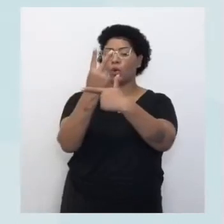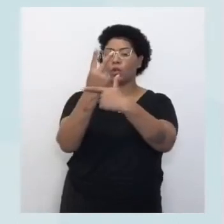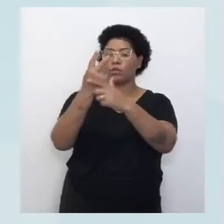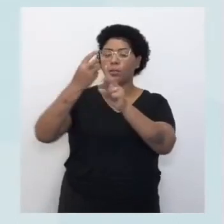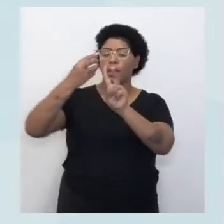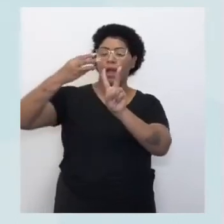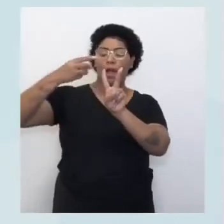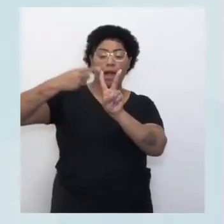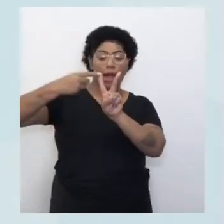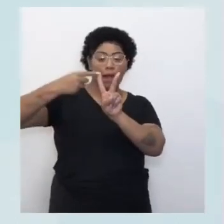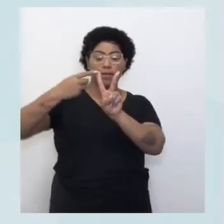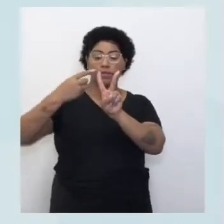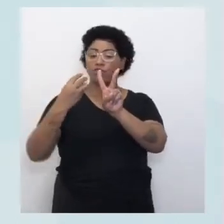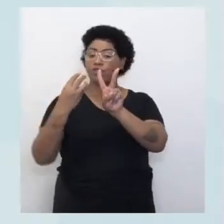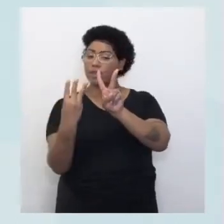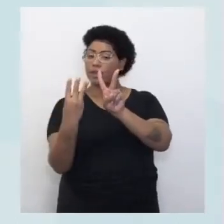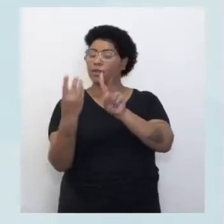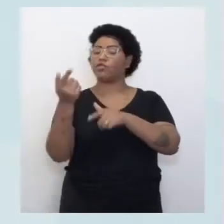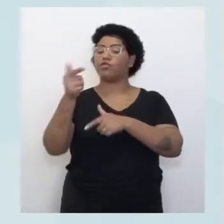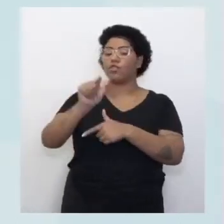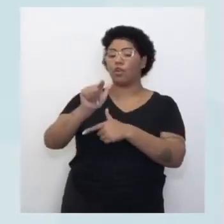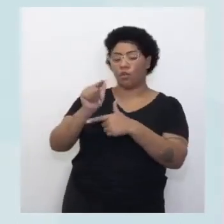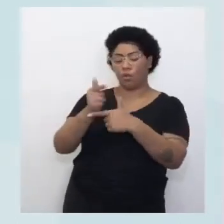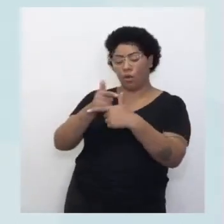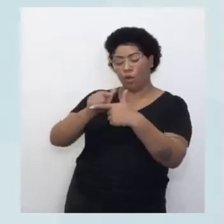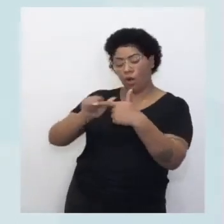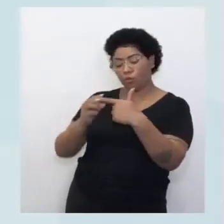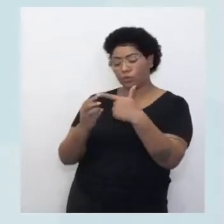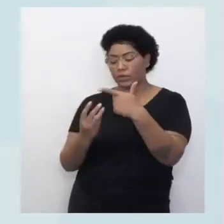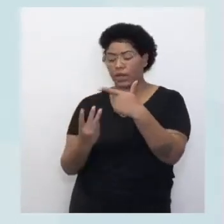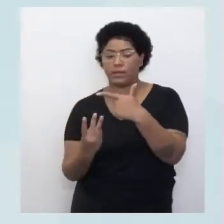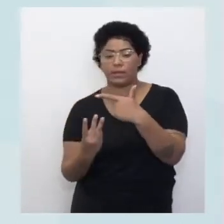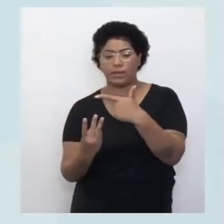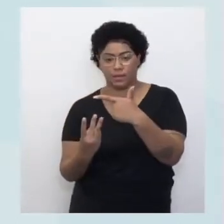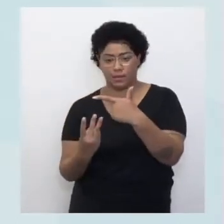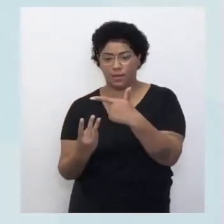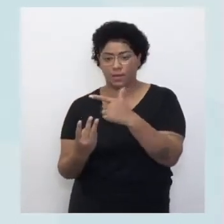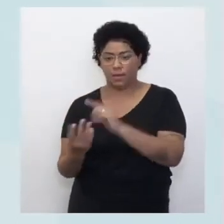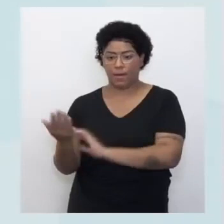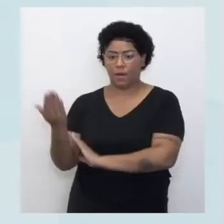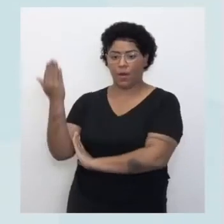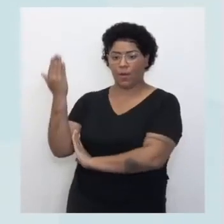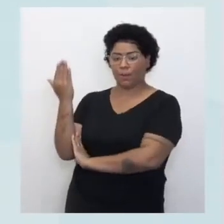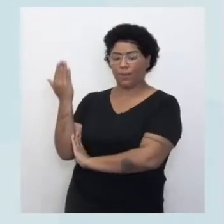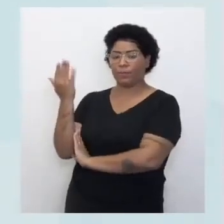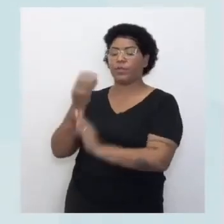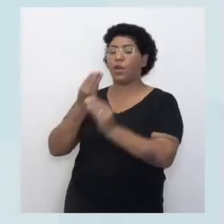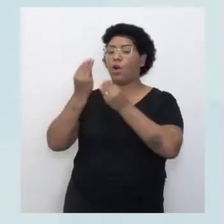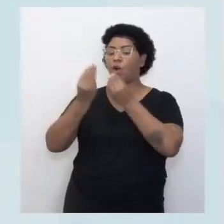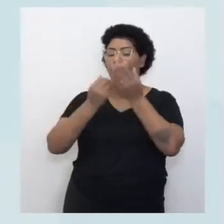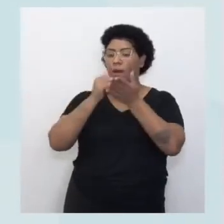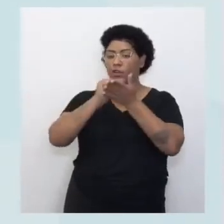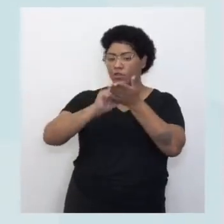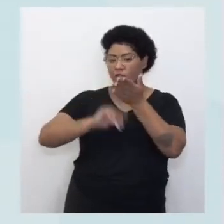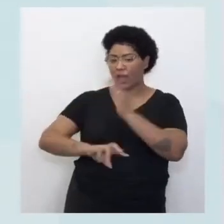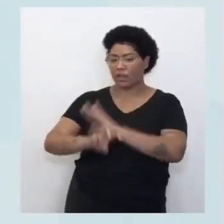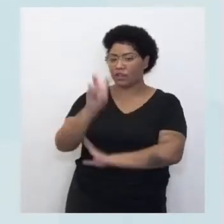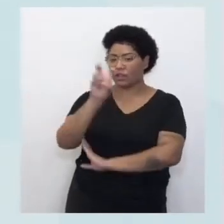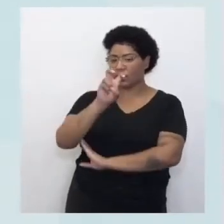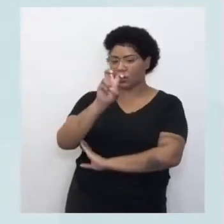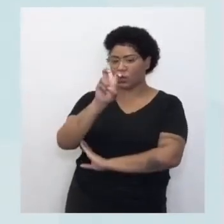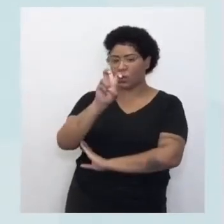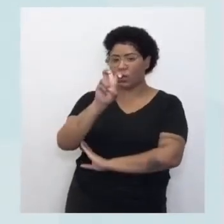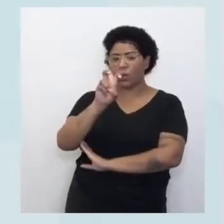3. Então, 2 raiz de 3 dividido por 3. Aí está a resolução da atividade 5, item